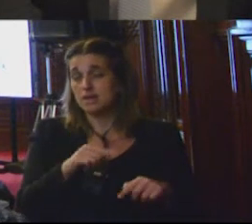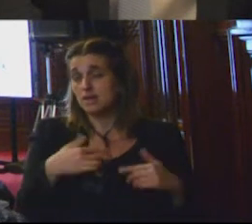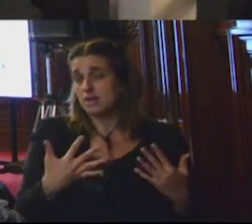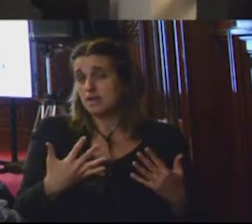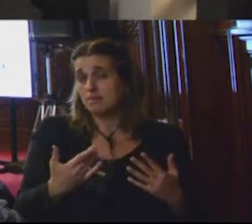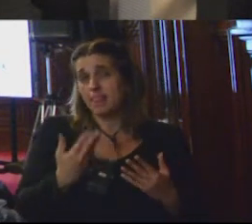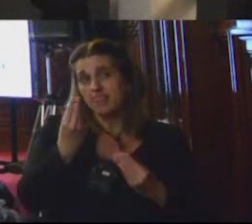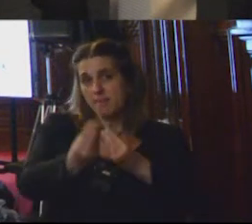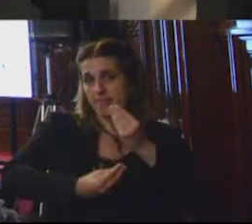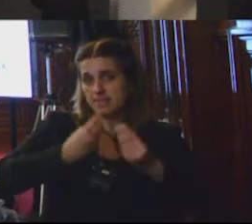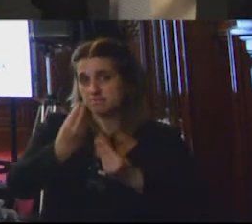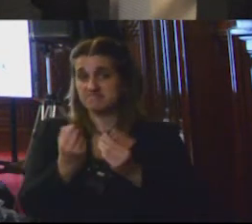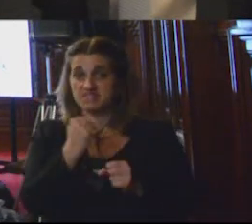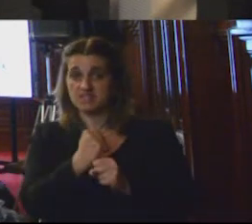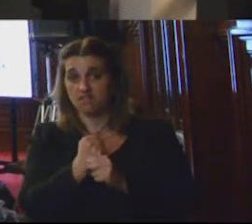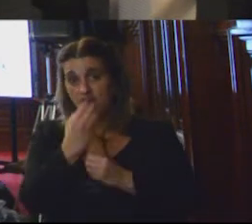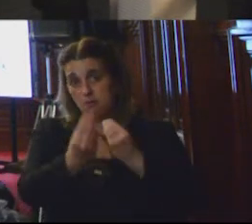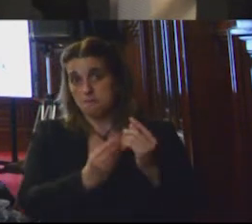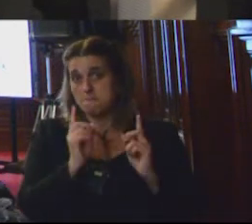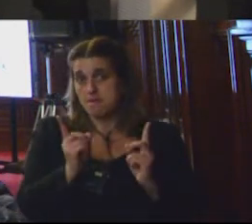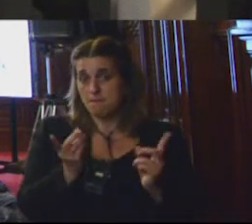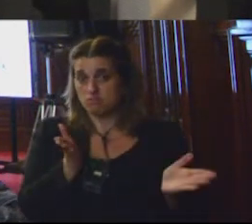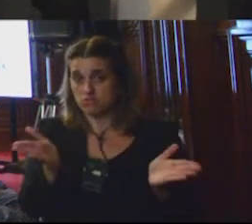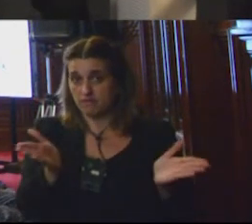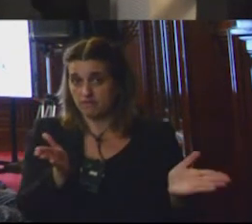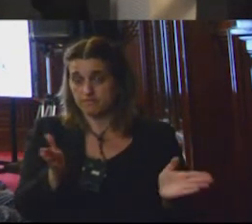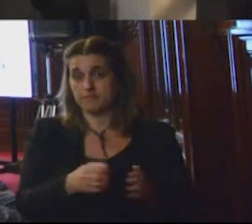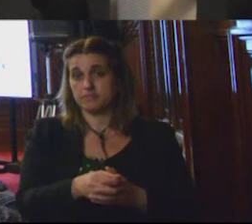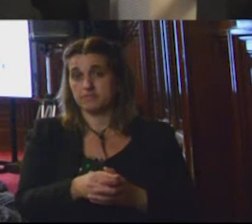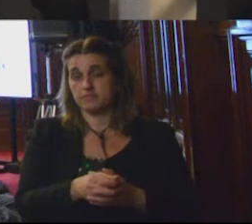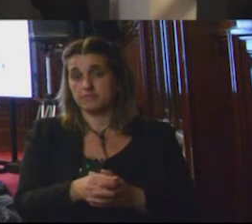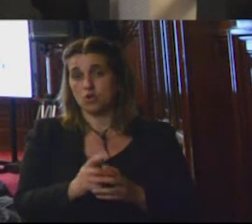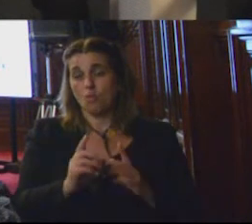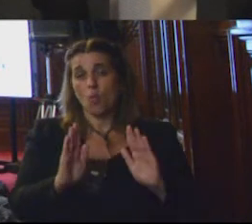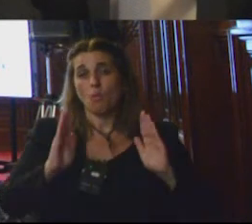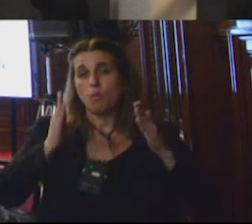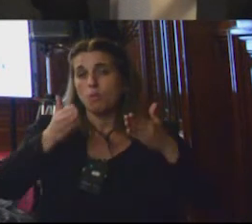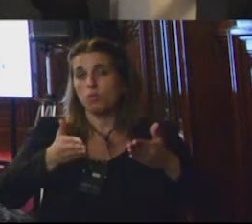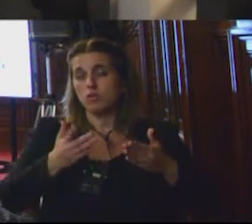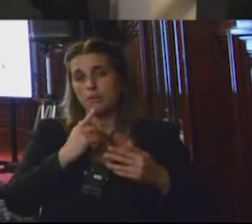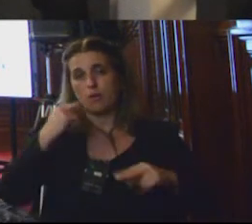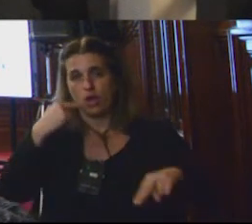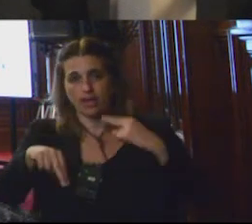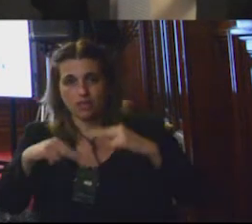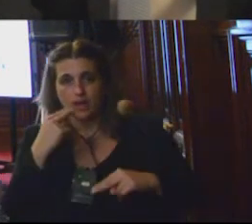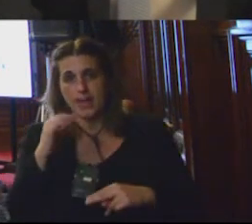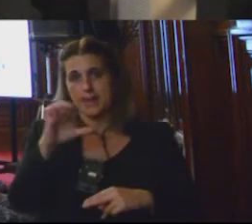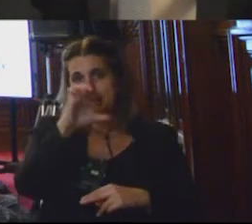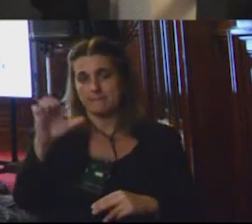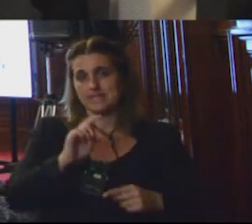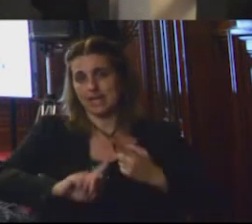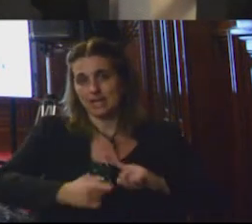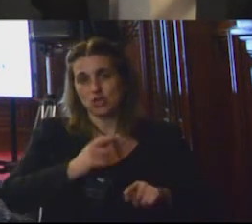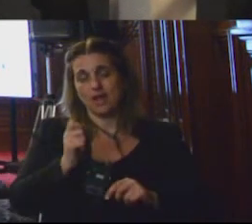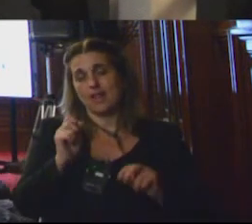mão de obra sazonal ou com picos concentrados, a exemplos de restaurantes e empresas ligadas ao turismo.